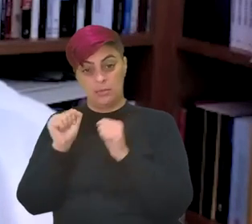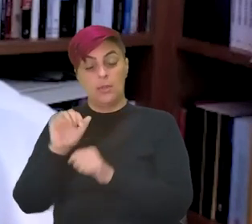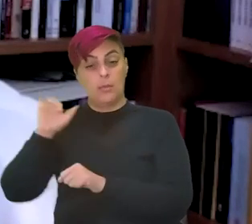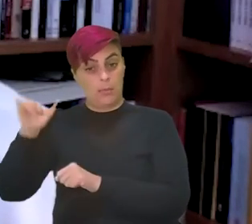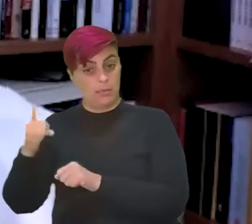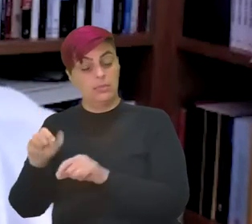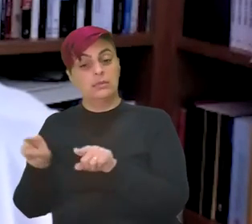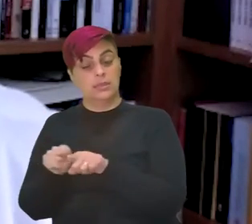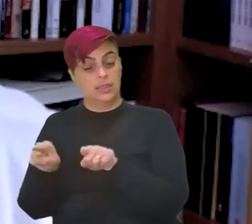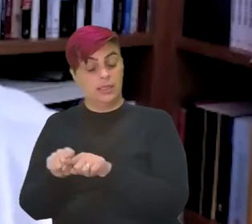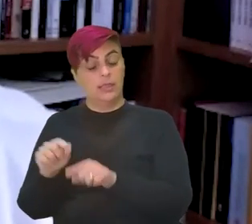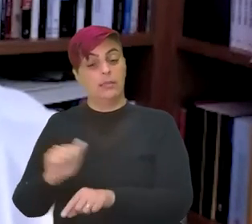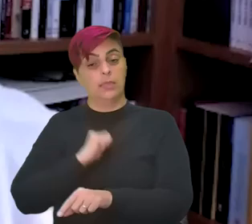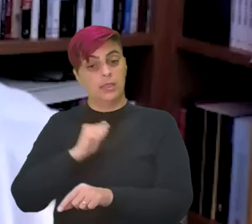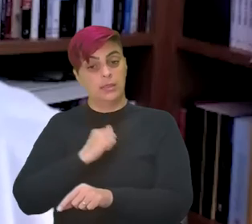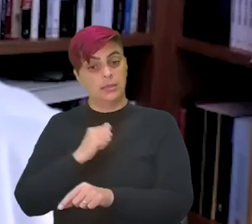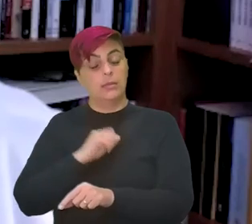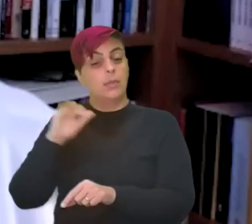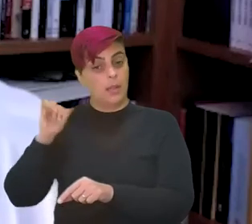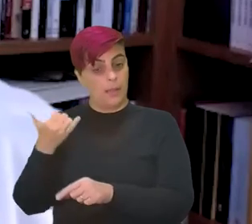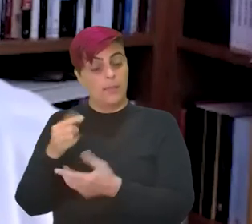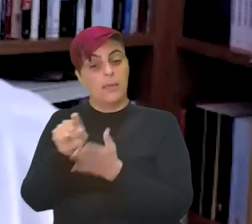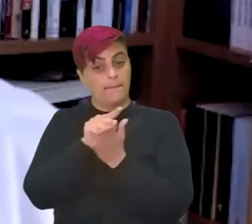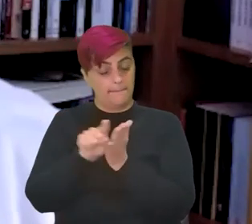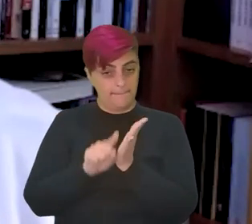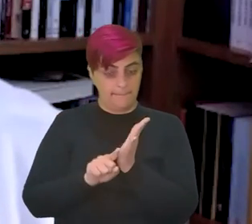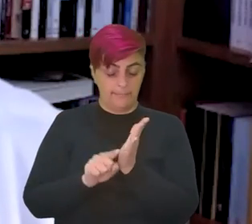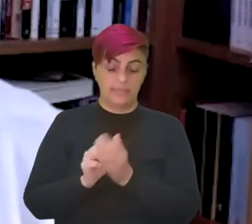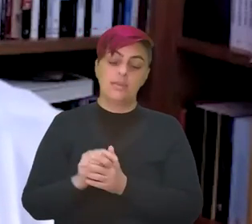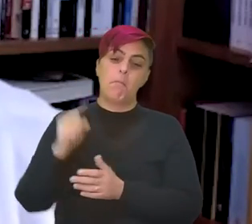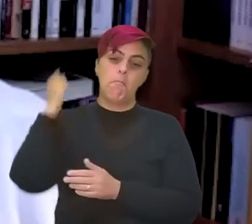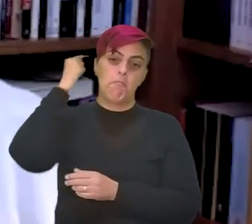antropologia. Né? Enfim, a ideia